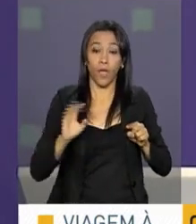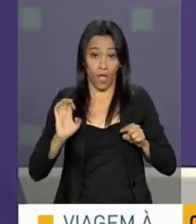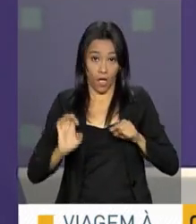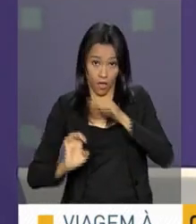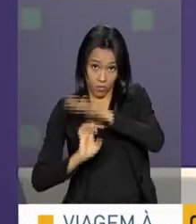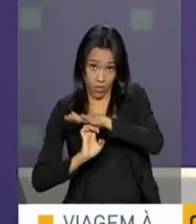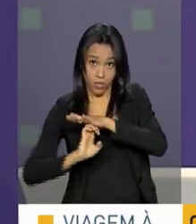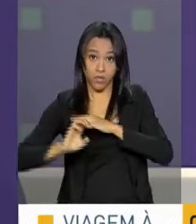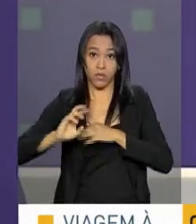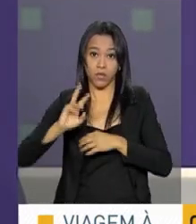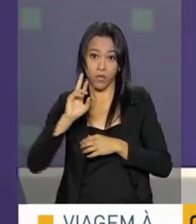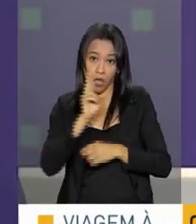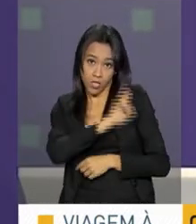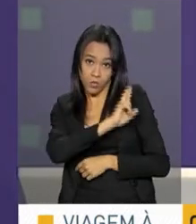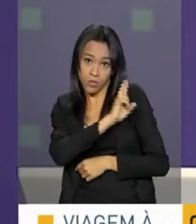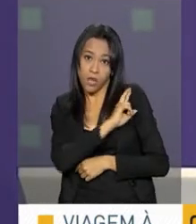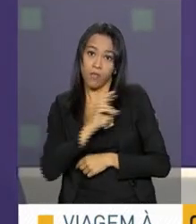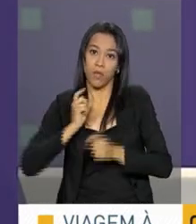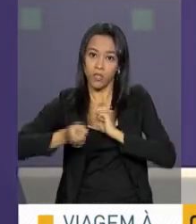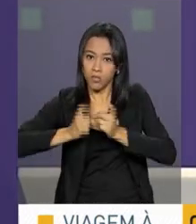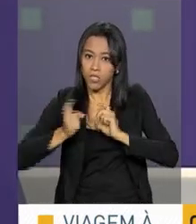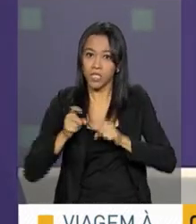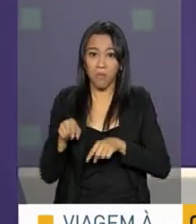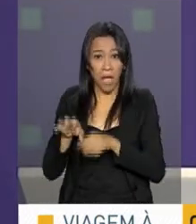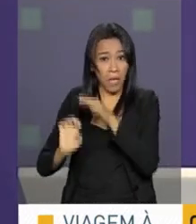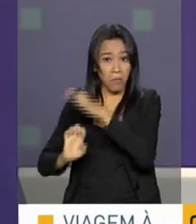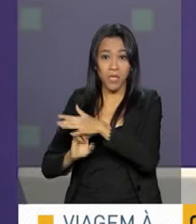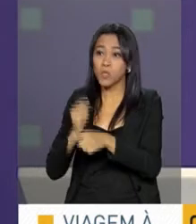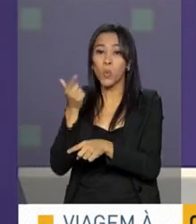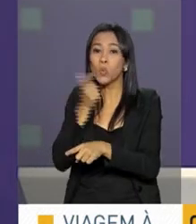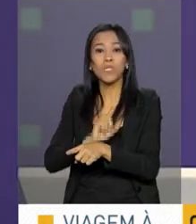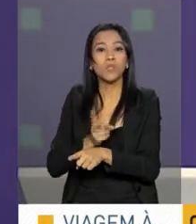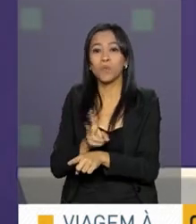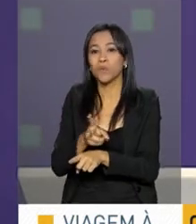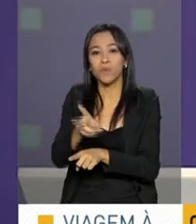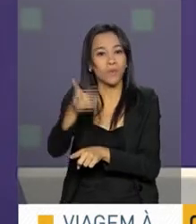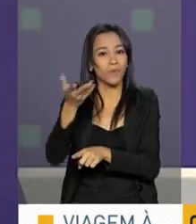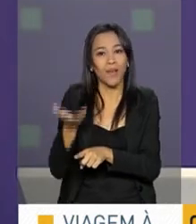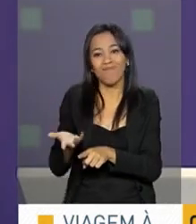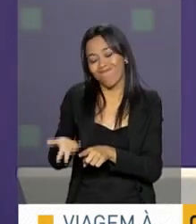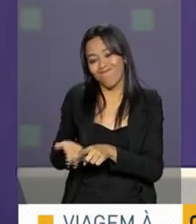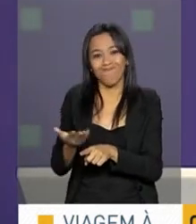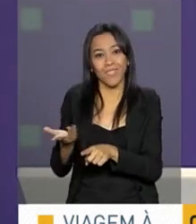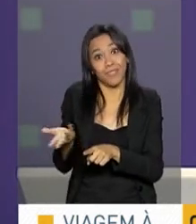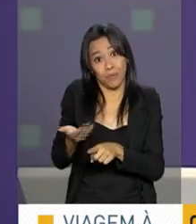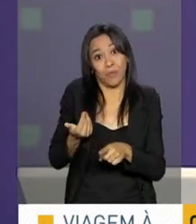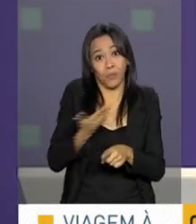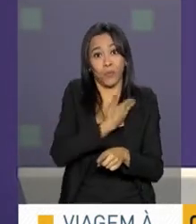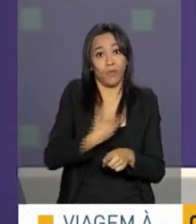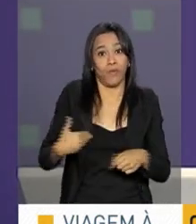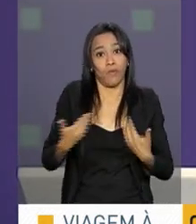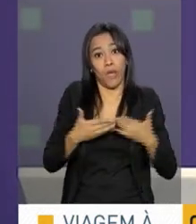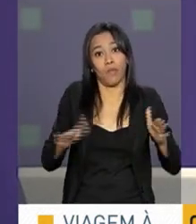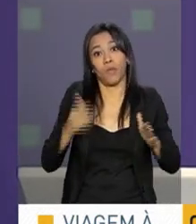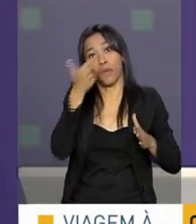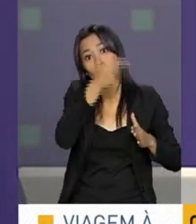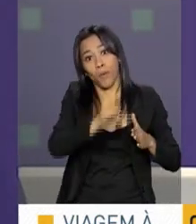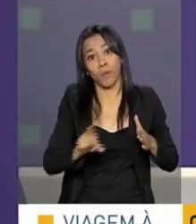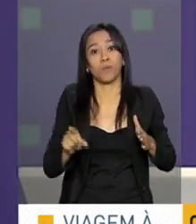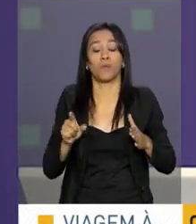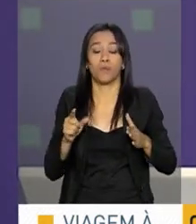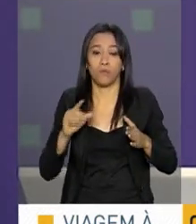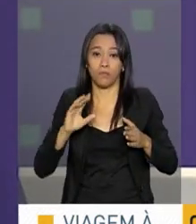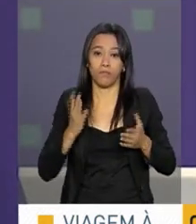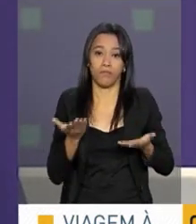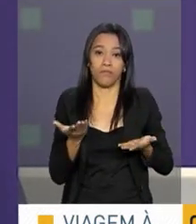concessão, ela não conseguiu manter essa concessão, o governo abriu o processo de caducidade